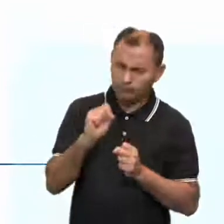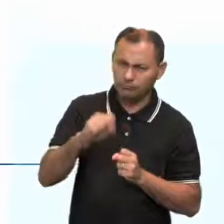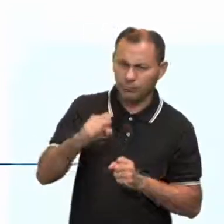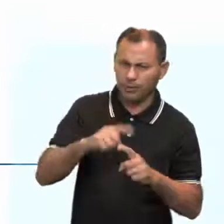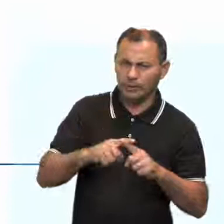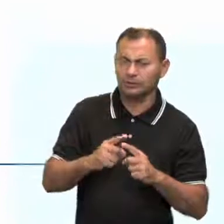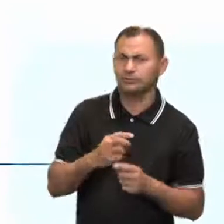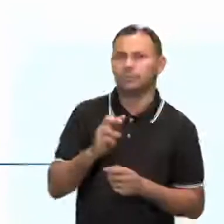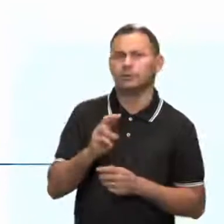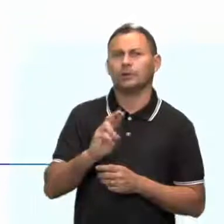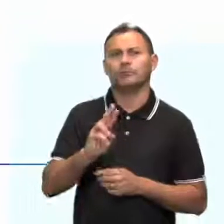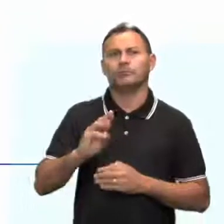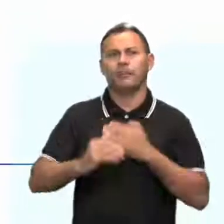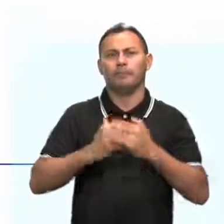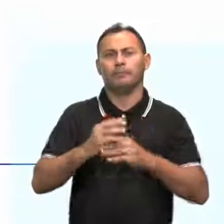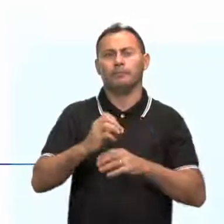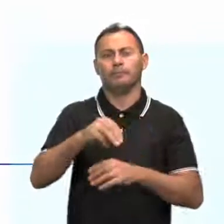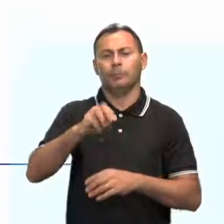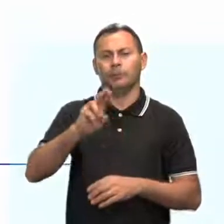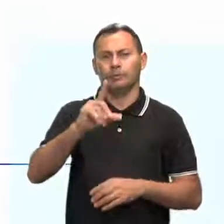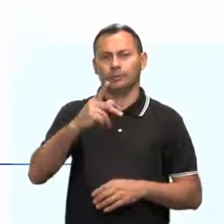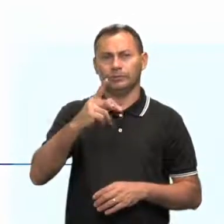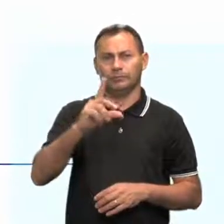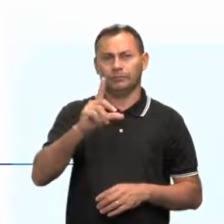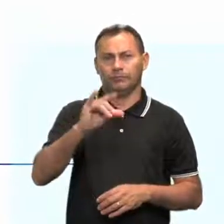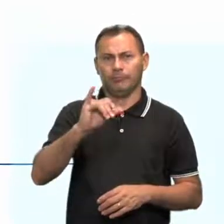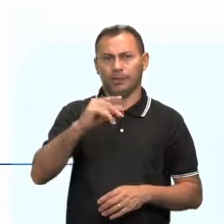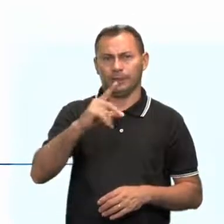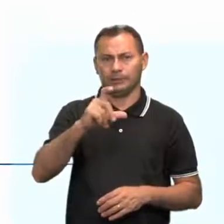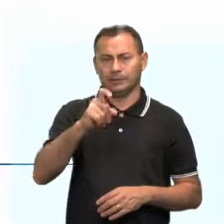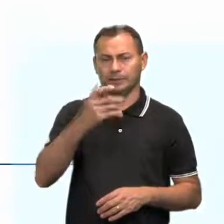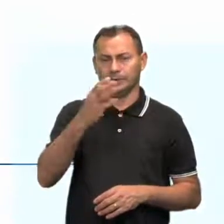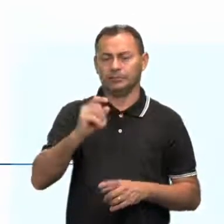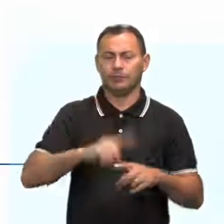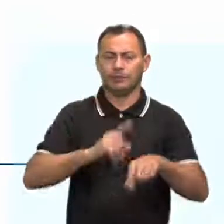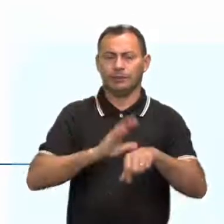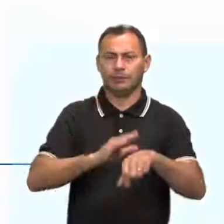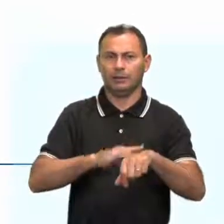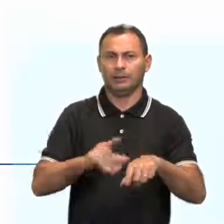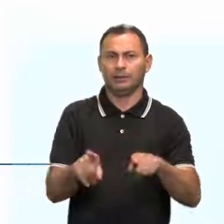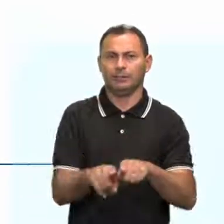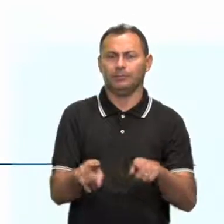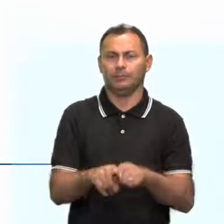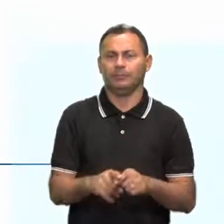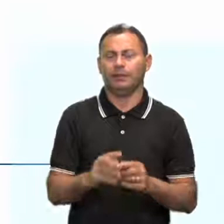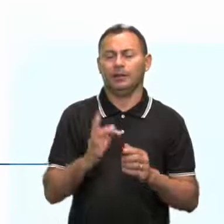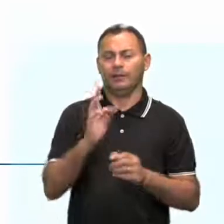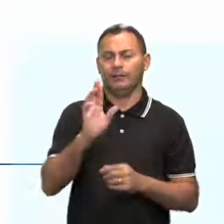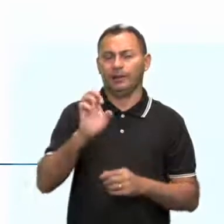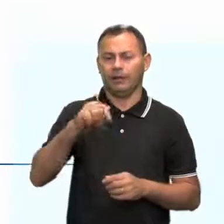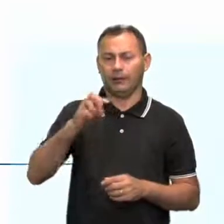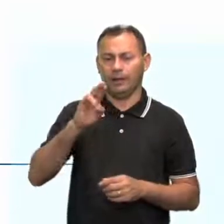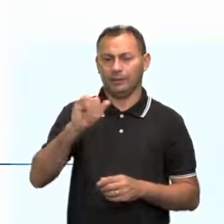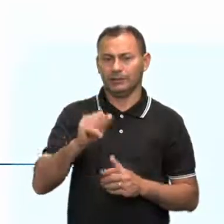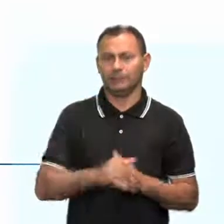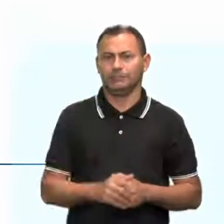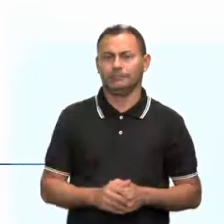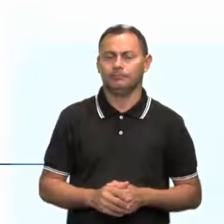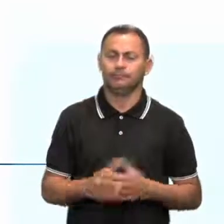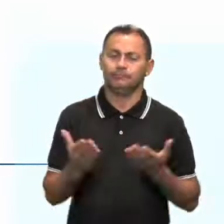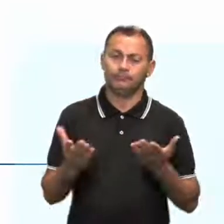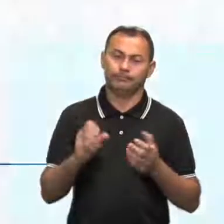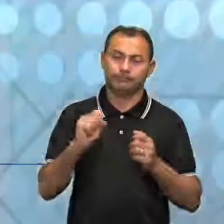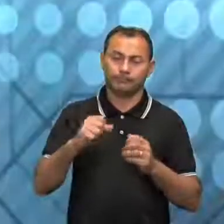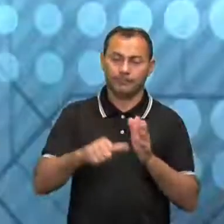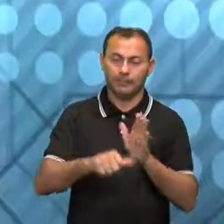antena, é só ele utilizar o processo de multiplexação. Multiplexação por tempo, multiplexação por frequência. Então, é